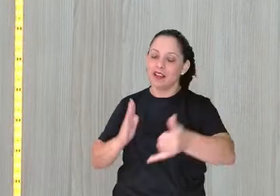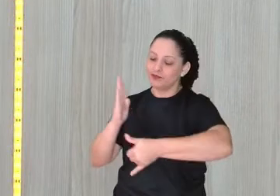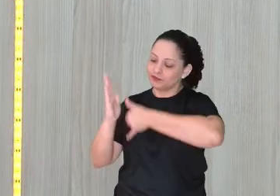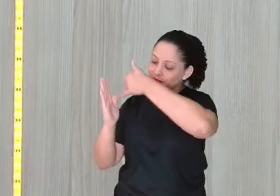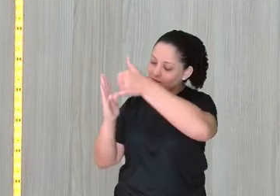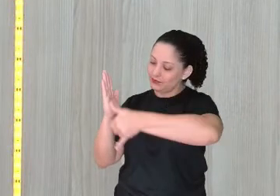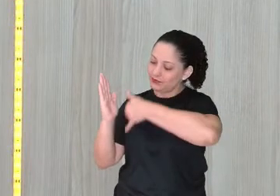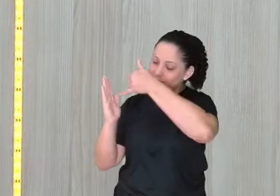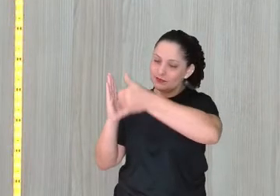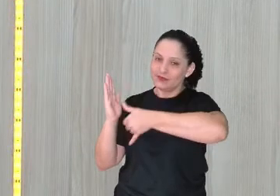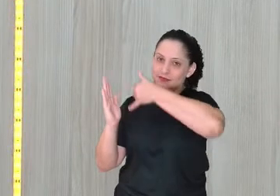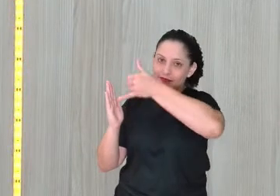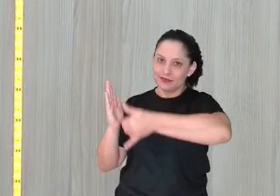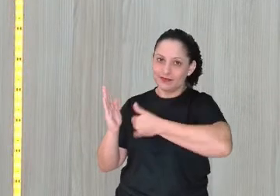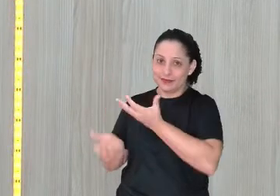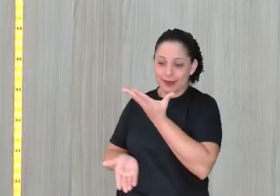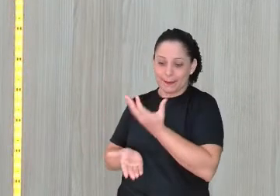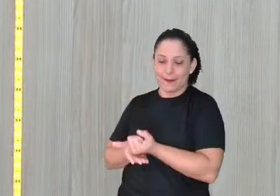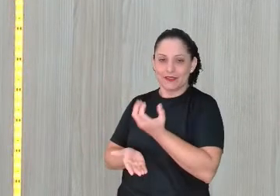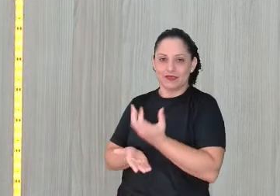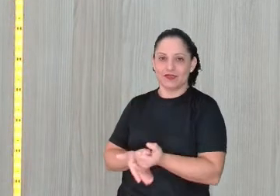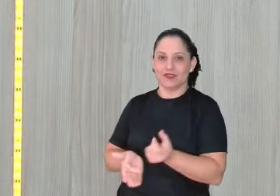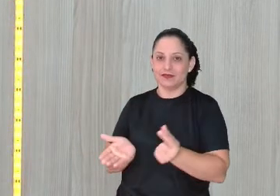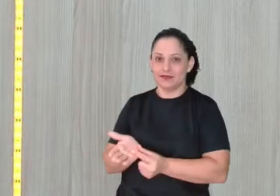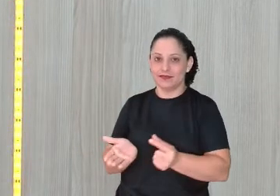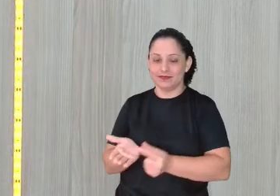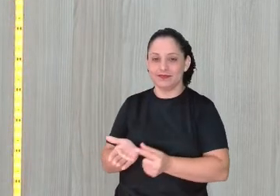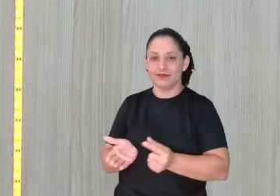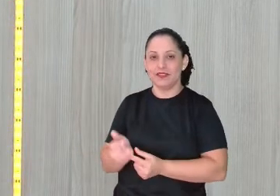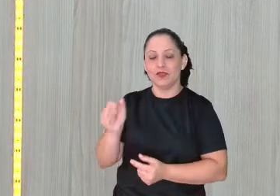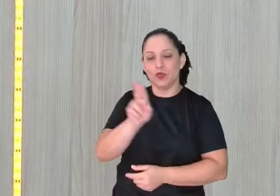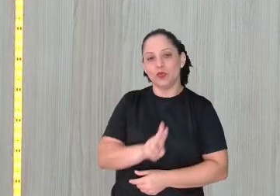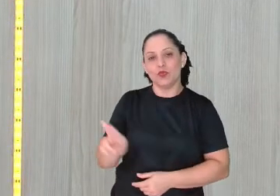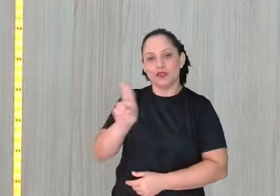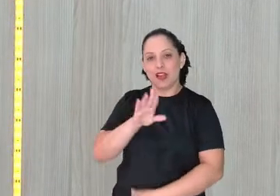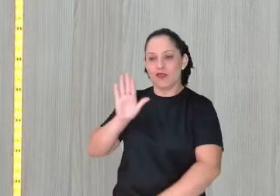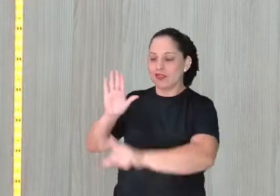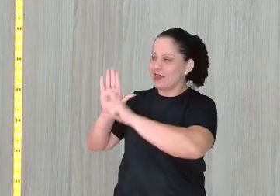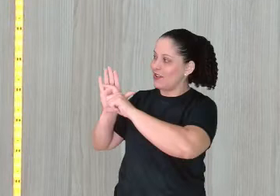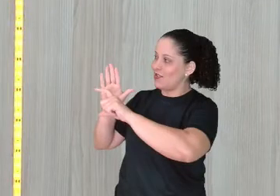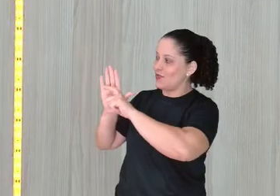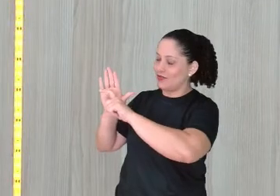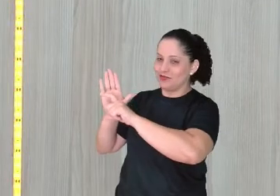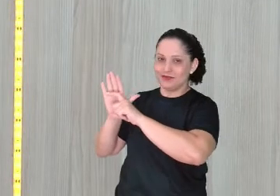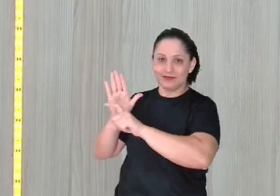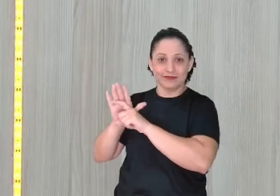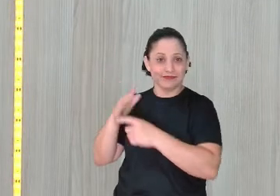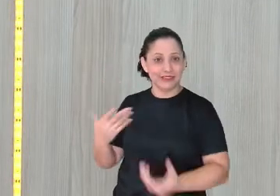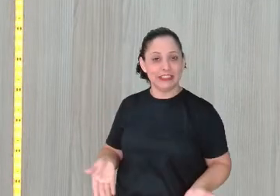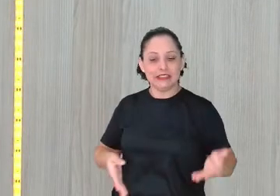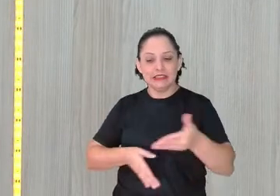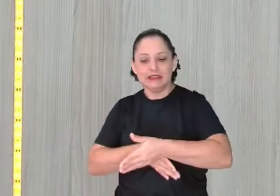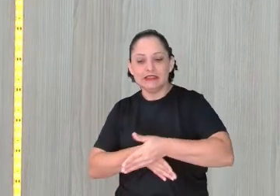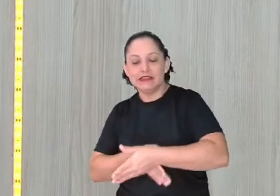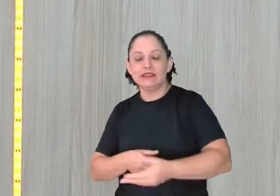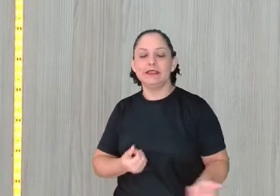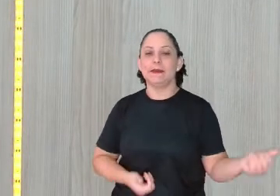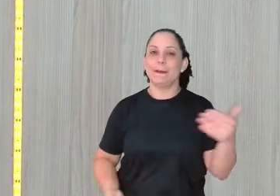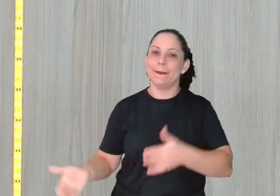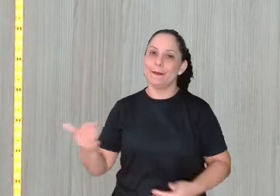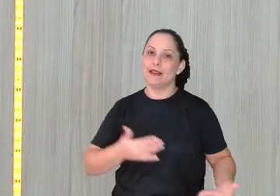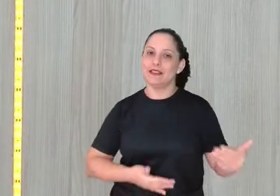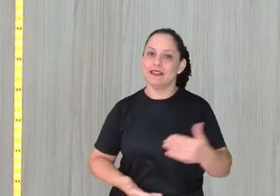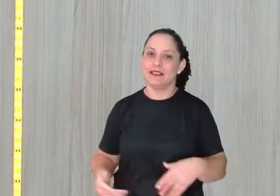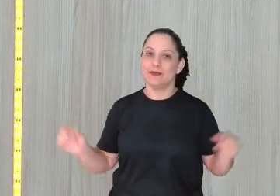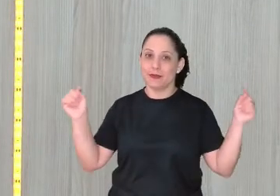né, para a telinha aí e baixar com os QR Codes na tela, né? Você baixa o aplicativo e interage ao vivo aqui com a